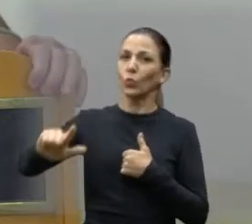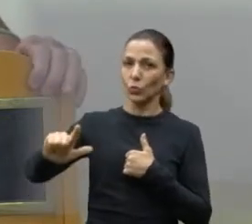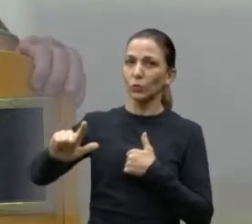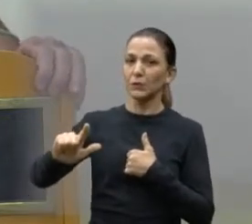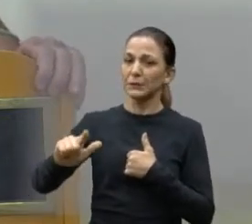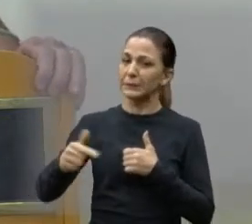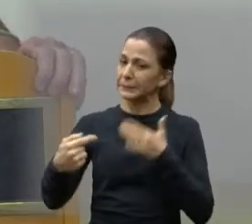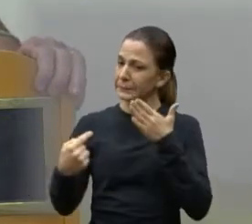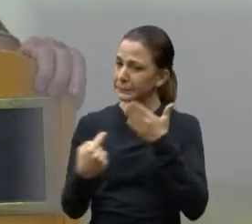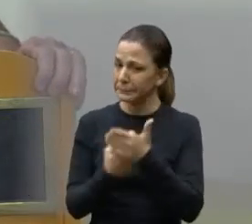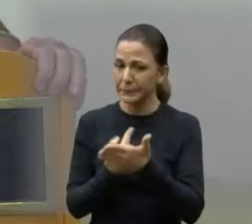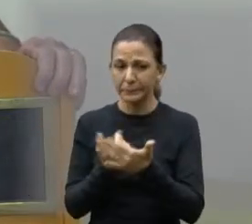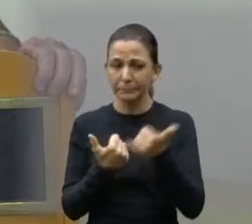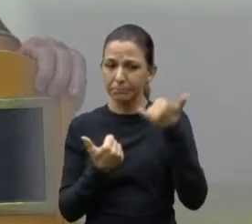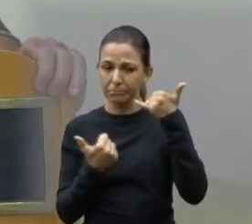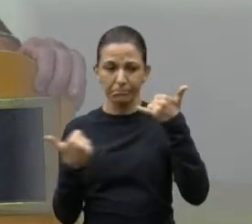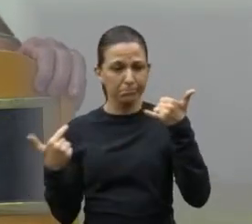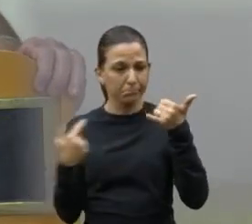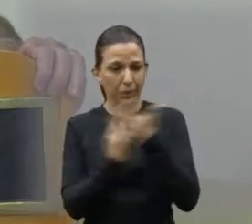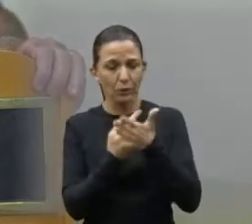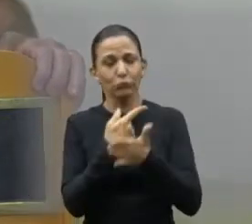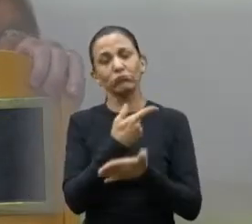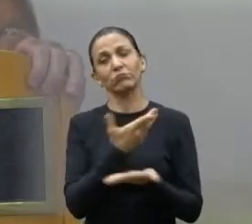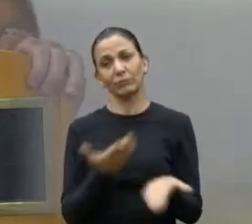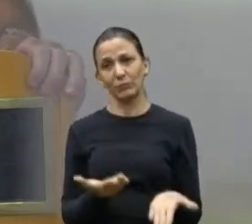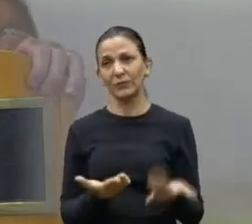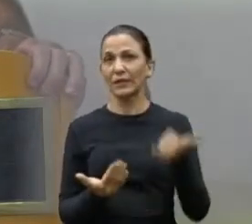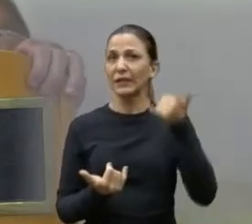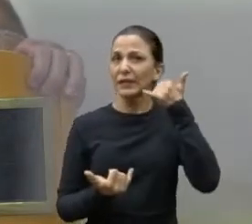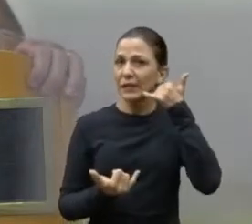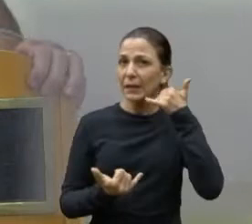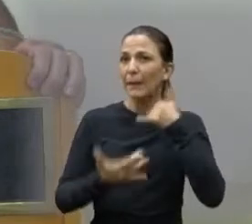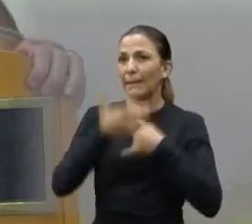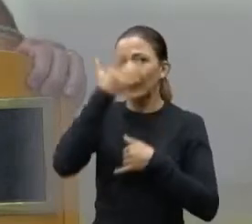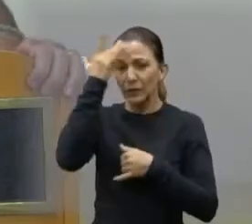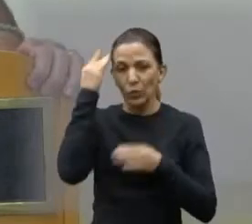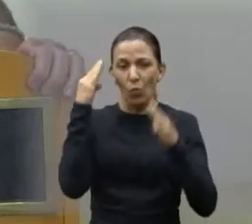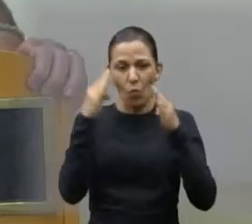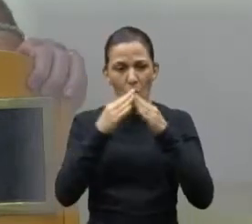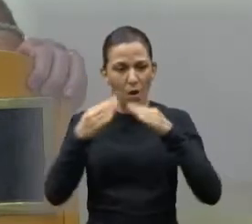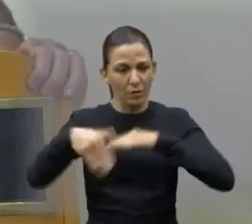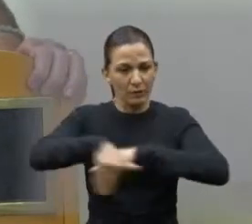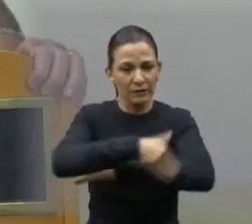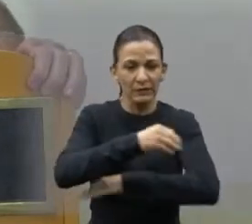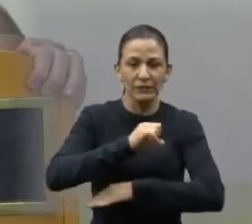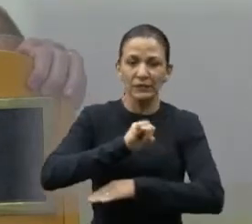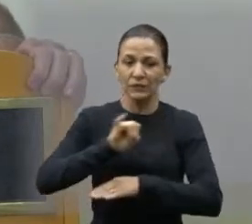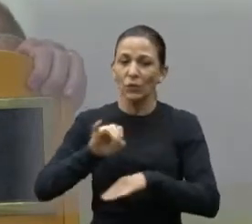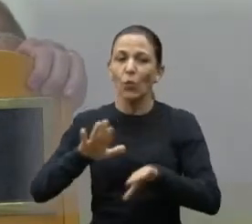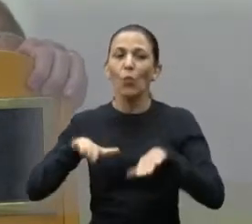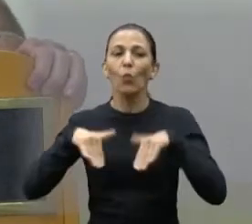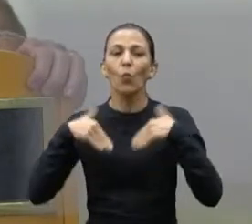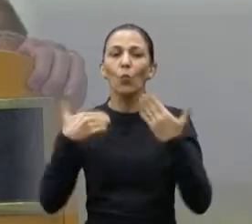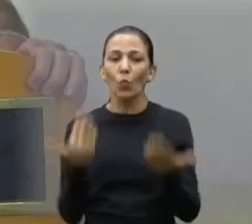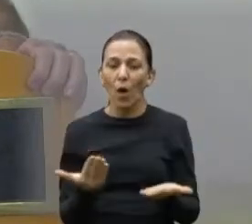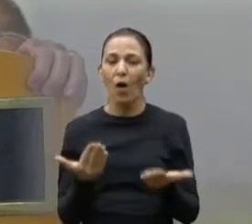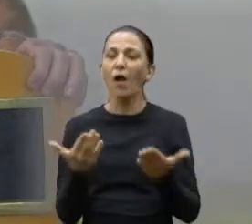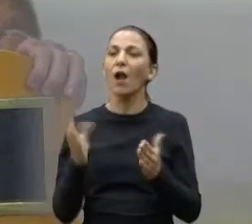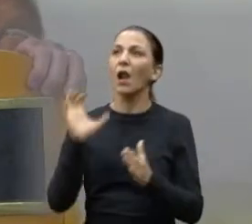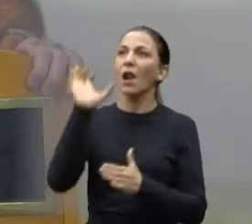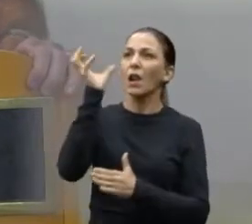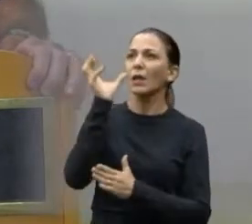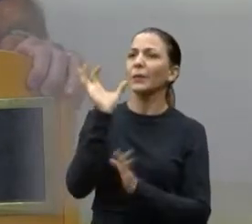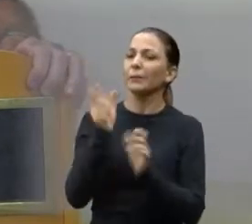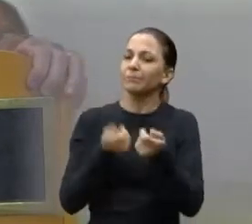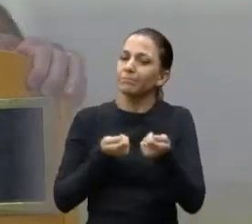perguntam essa pergunta fazem essa pergunta aí eu tenho que ligar para o morador de novo se você perguntar essa lâmpada é leve se não é led eu acho é